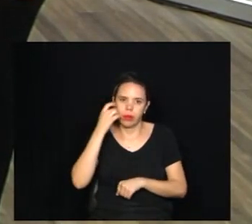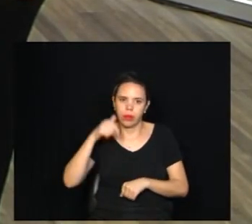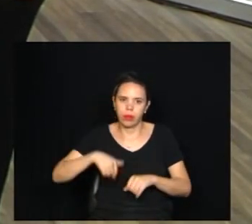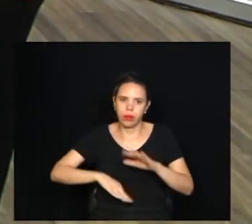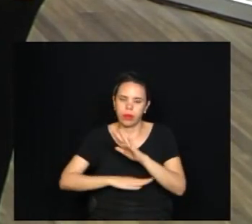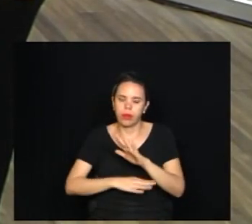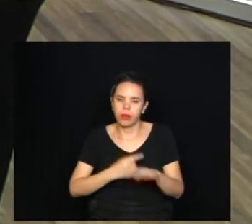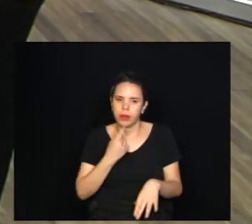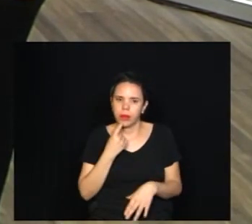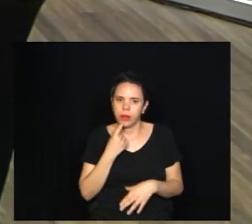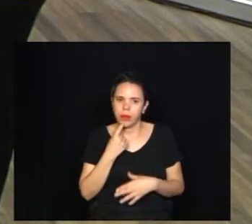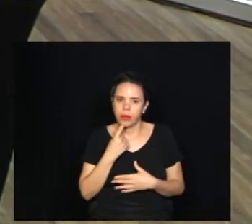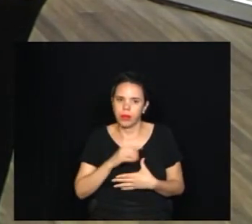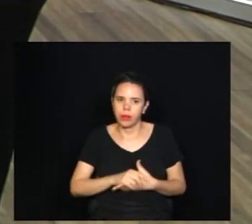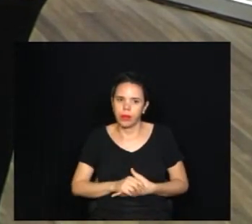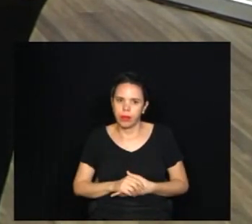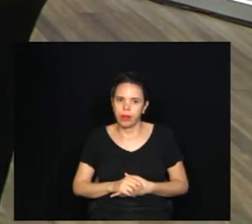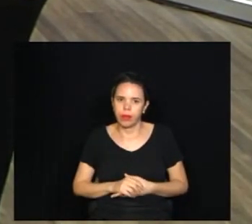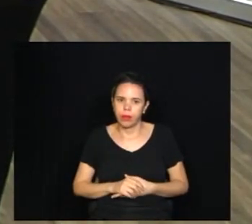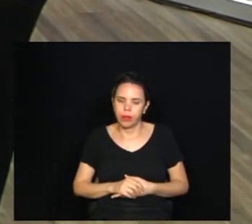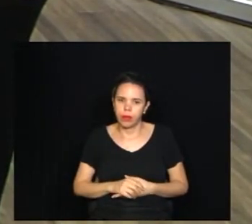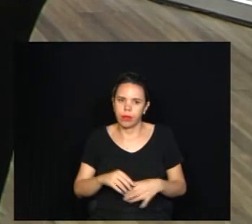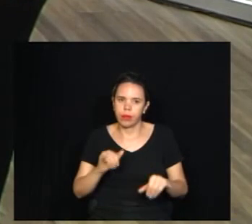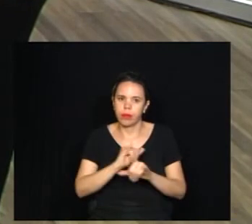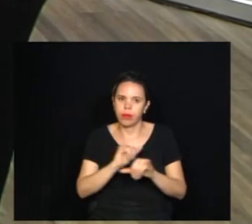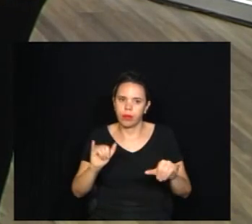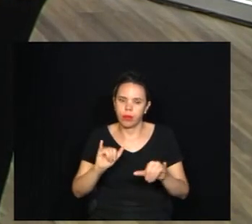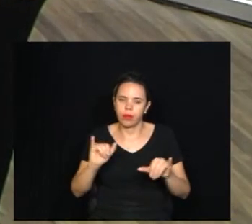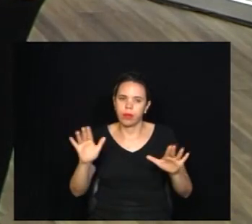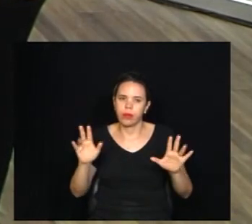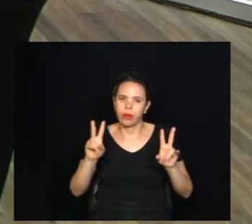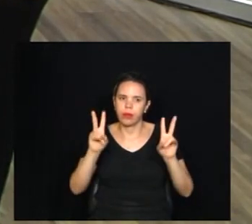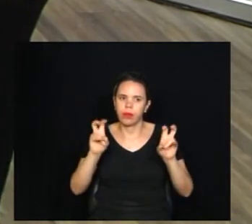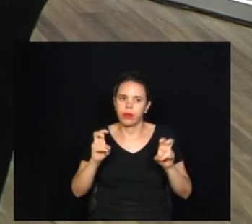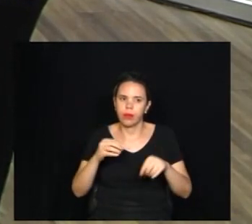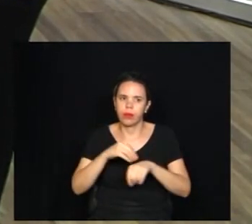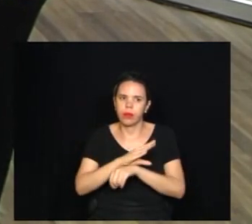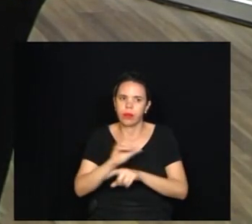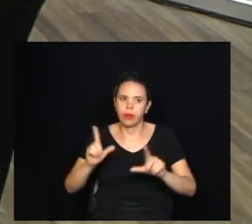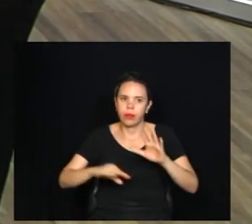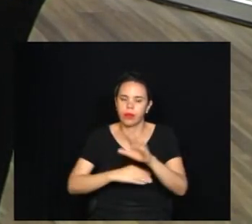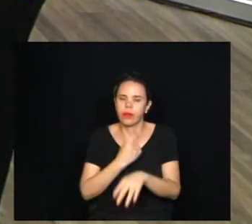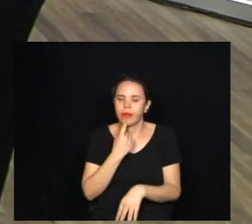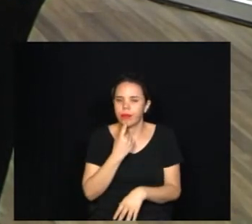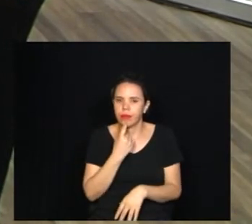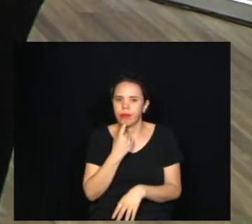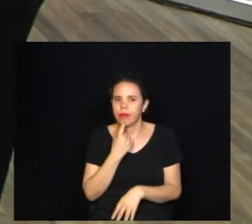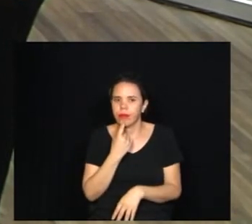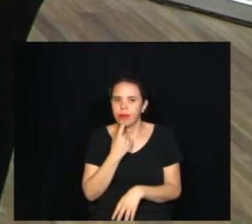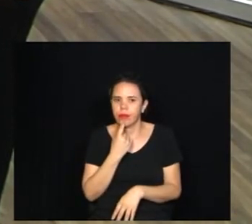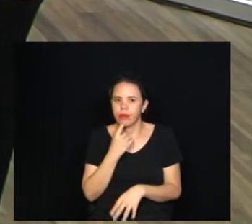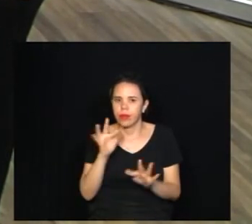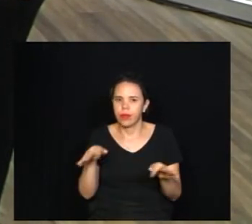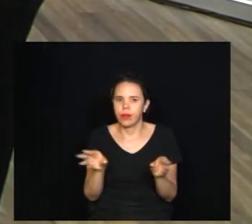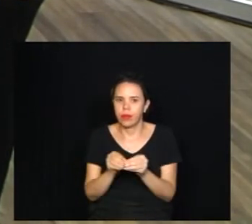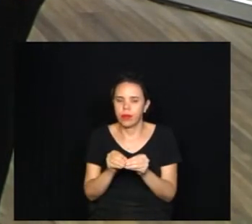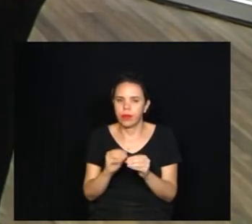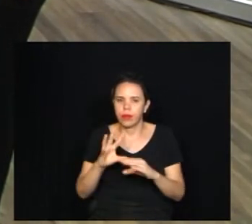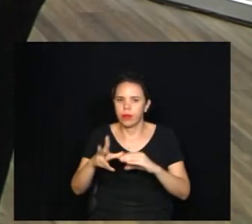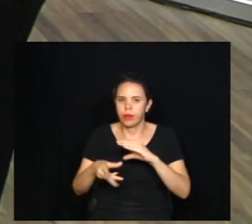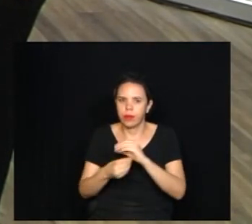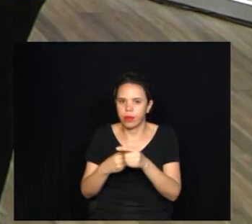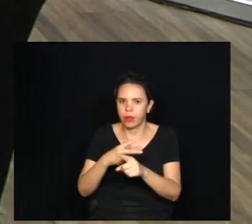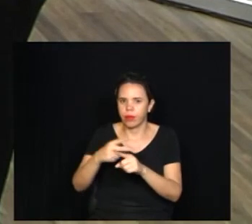na Câmara de Campinas e ainda repercutindo a brilhante transmissão da TV Câmara Campinas na final da Copa